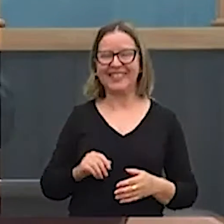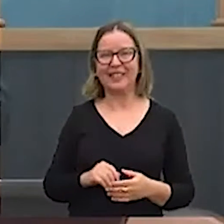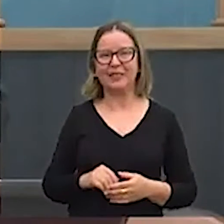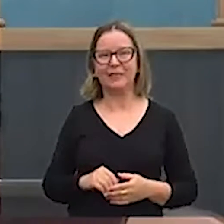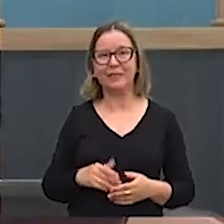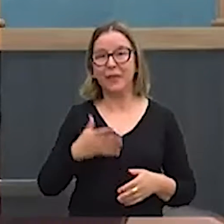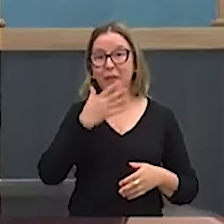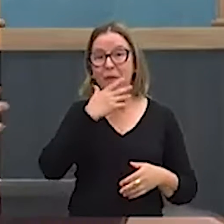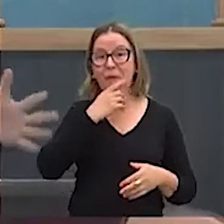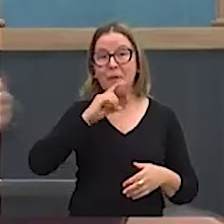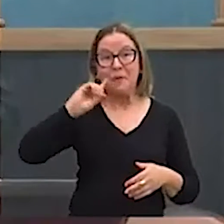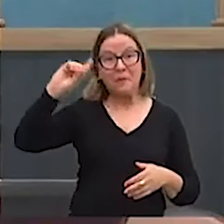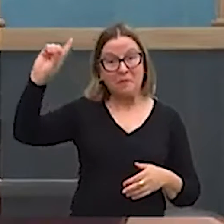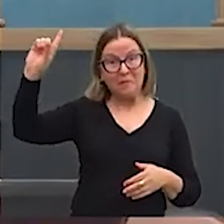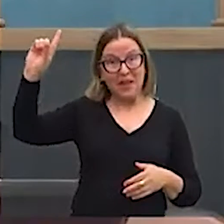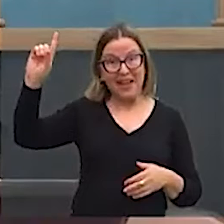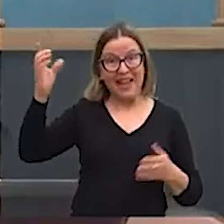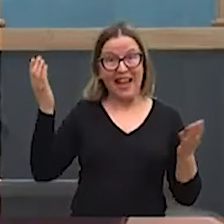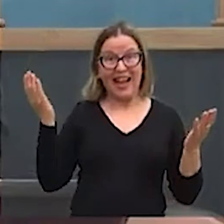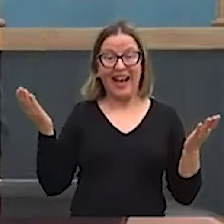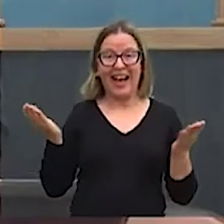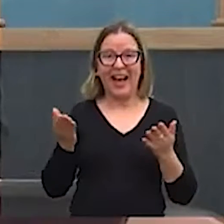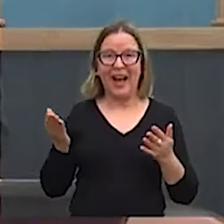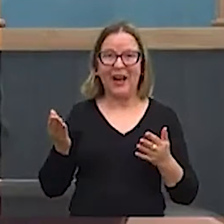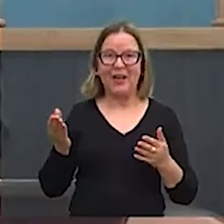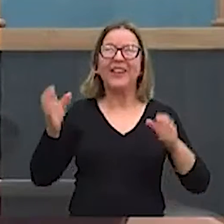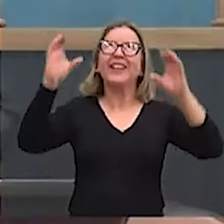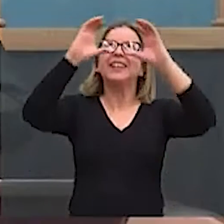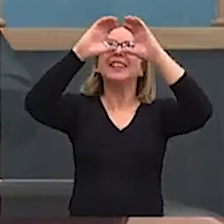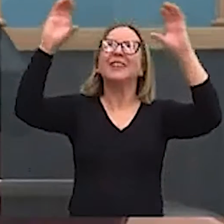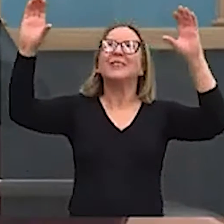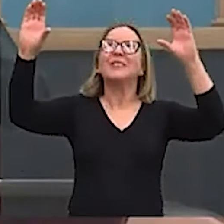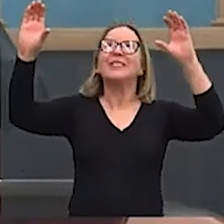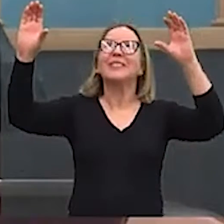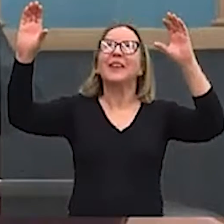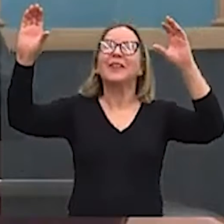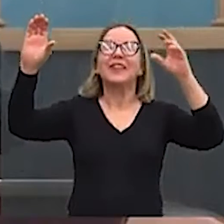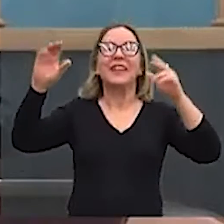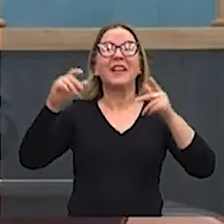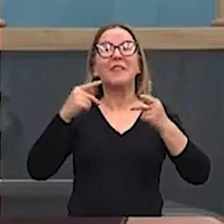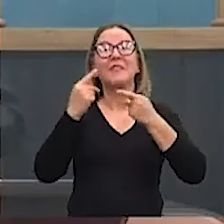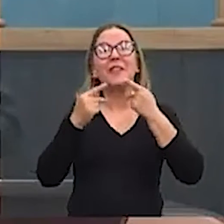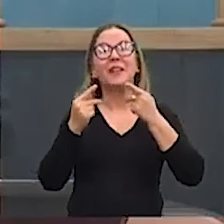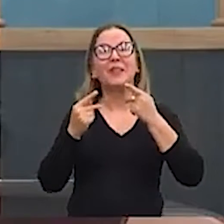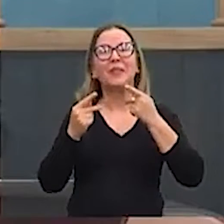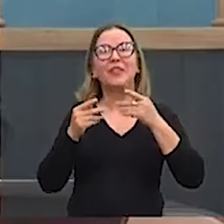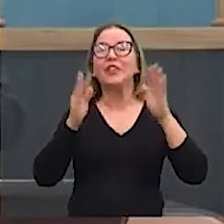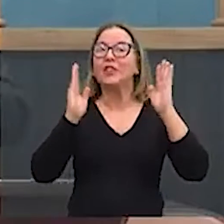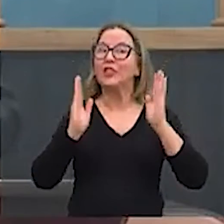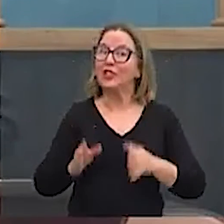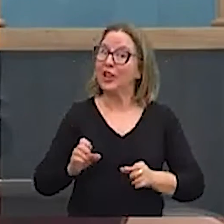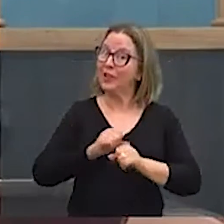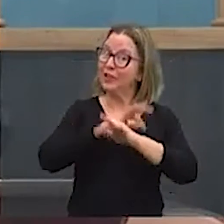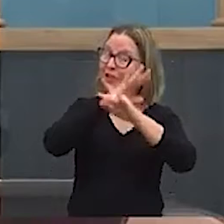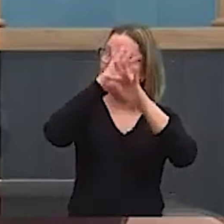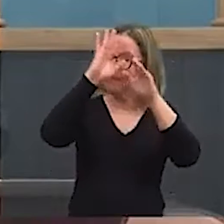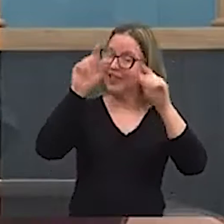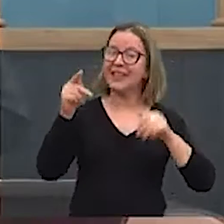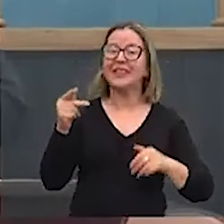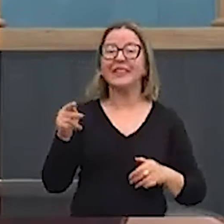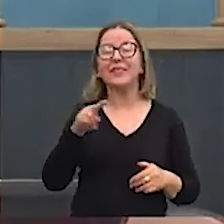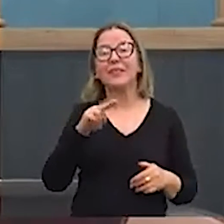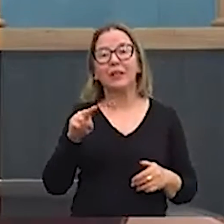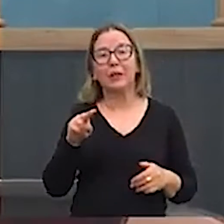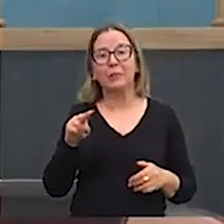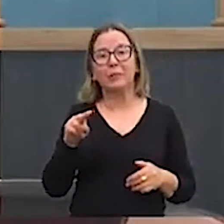O Pai agora falou do céu, dizendo que já o havia glorificado o seu nome,